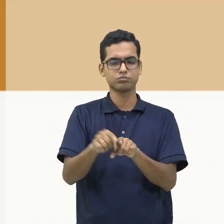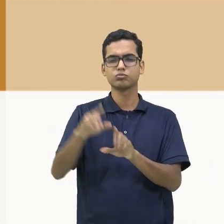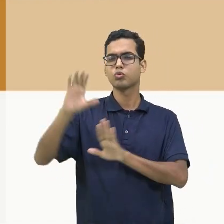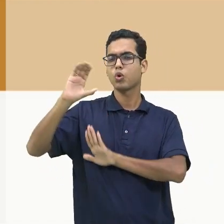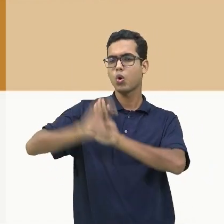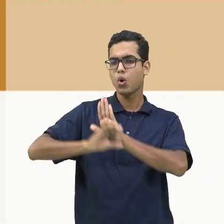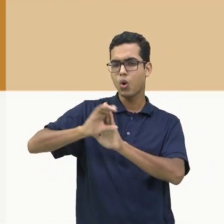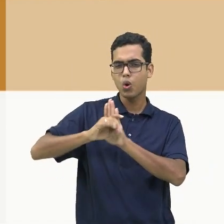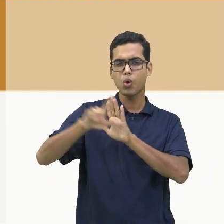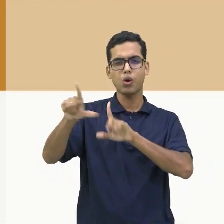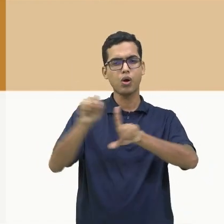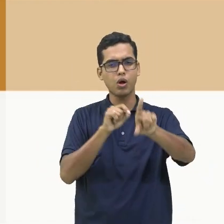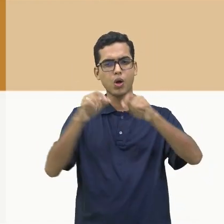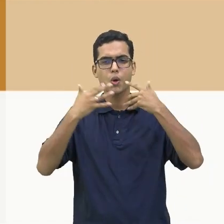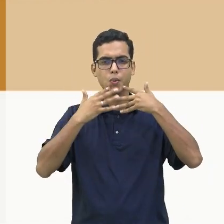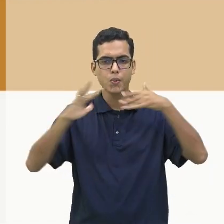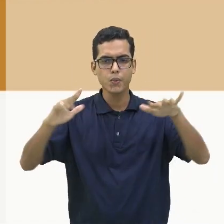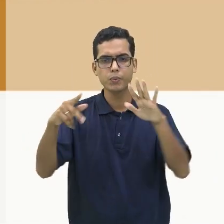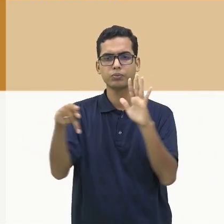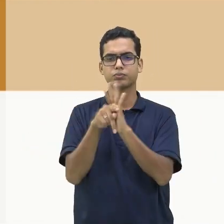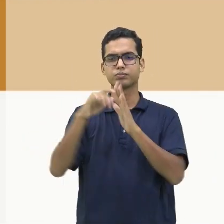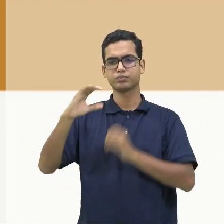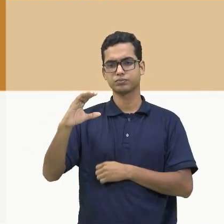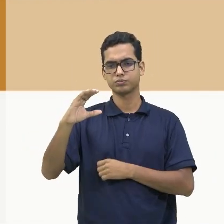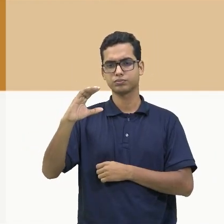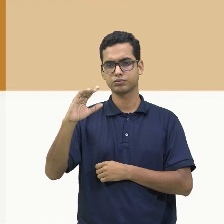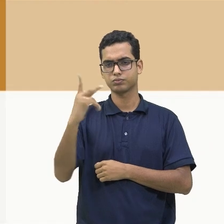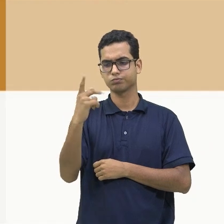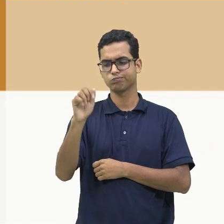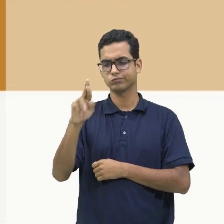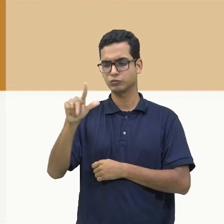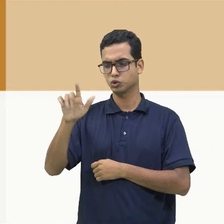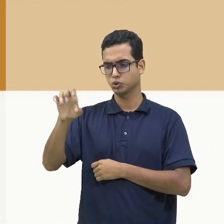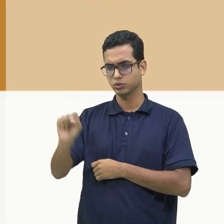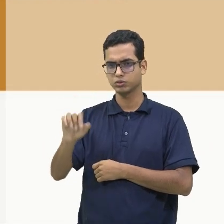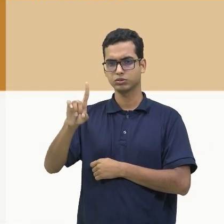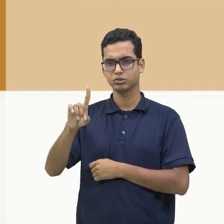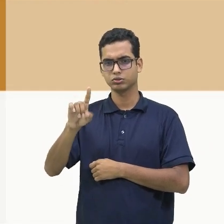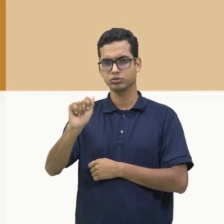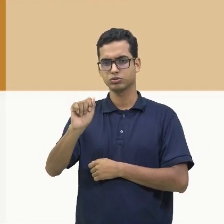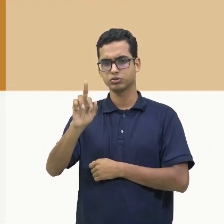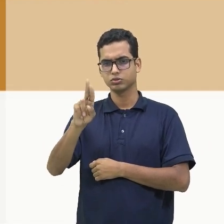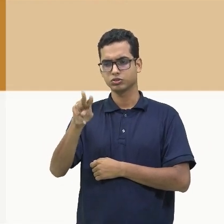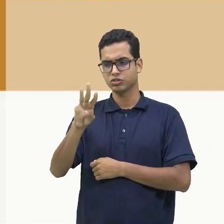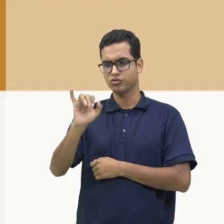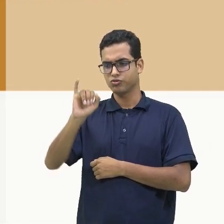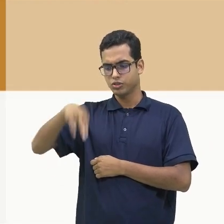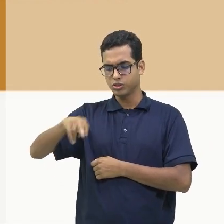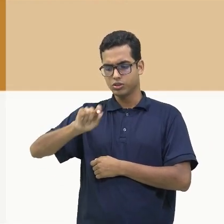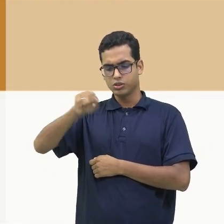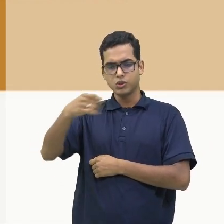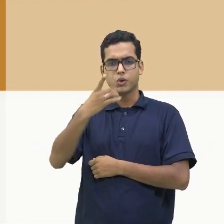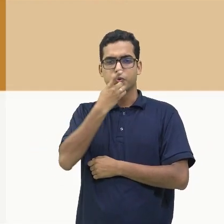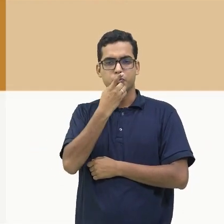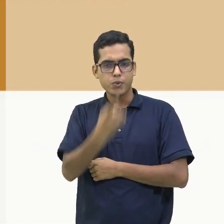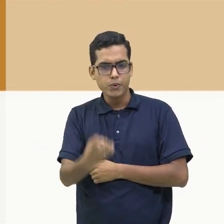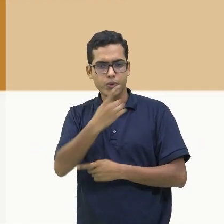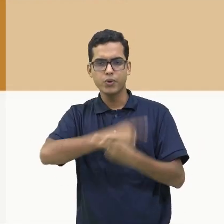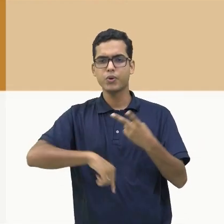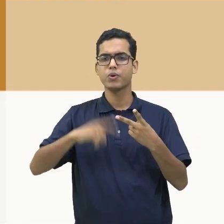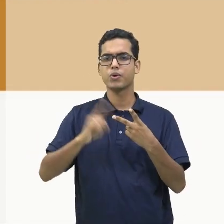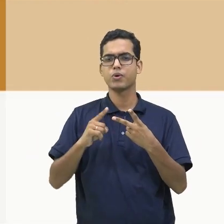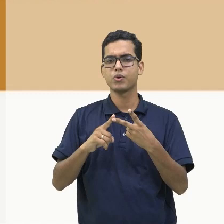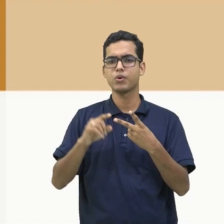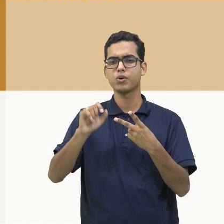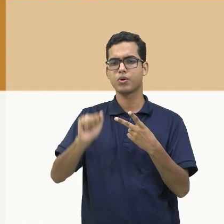da seleção natural de Charles Darwin e Alfred Wallace, que propuseram em